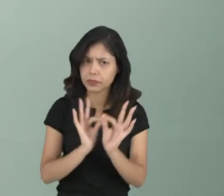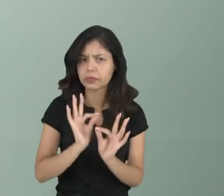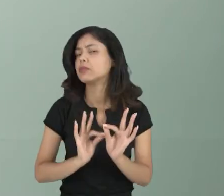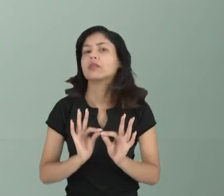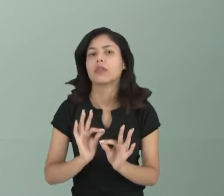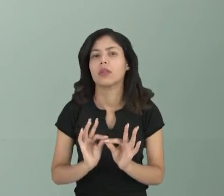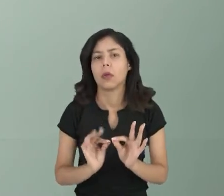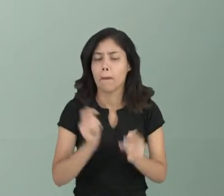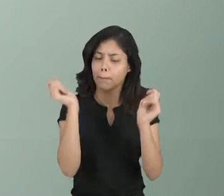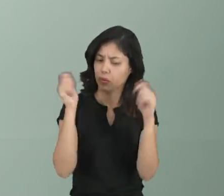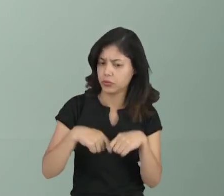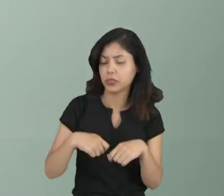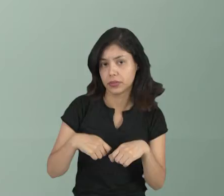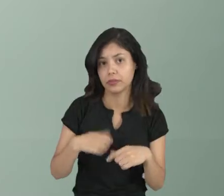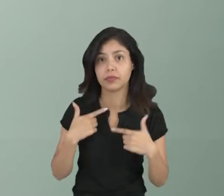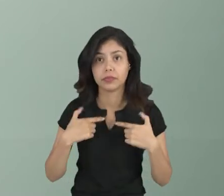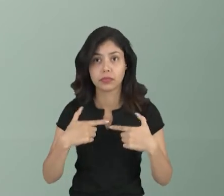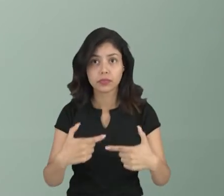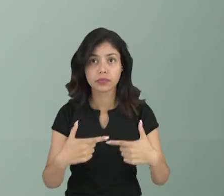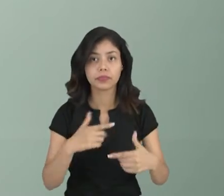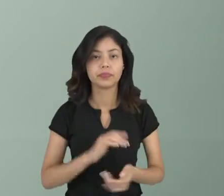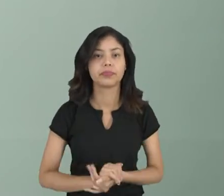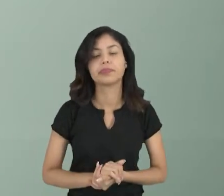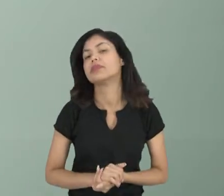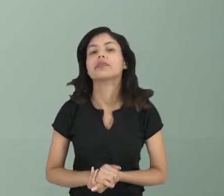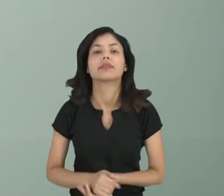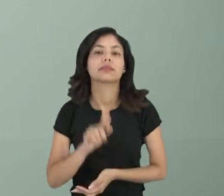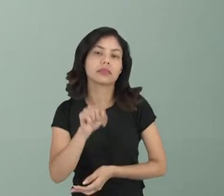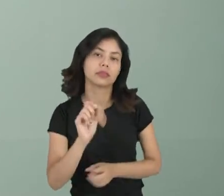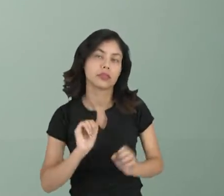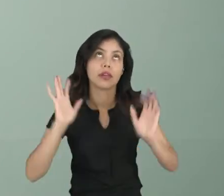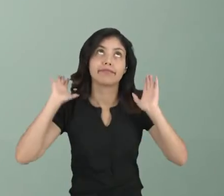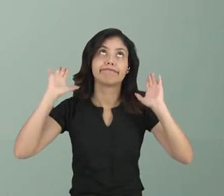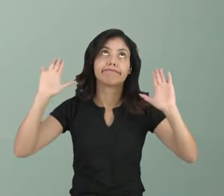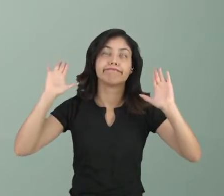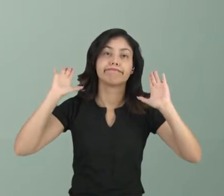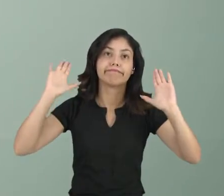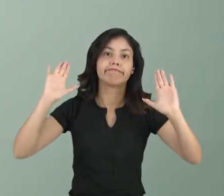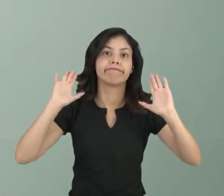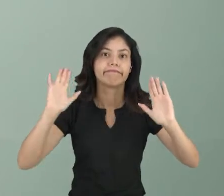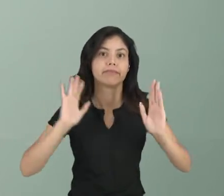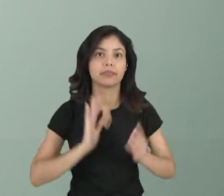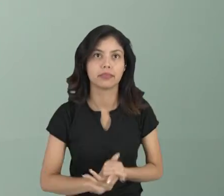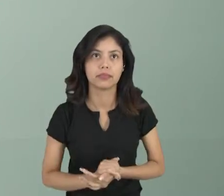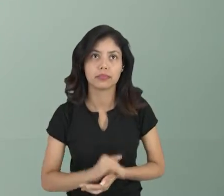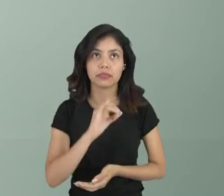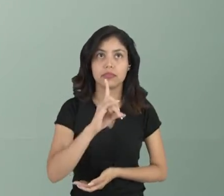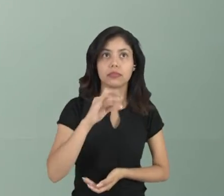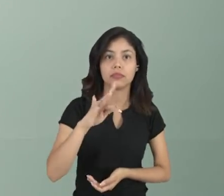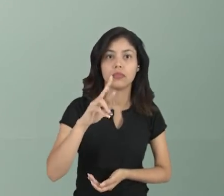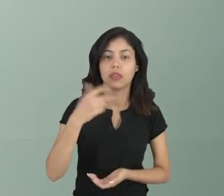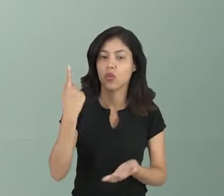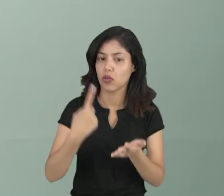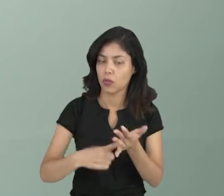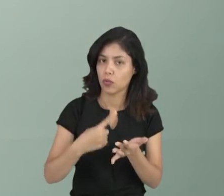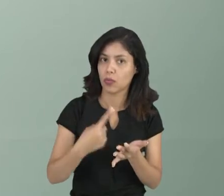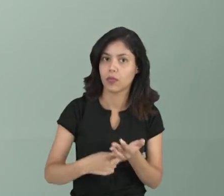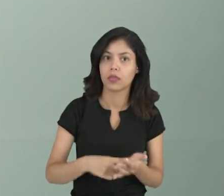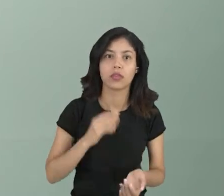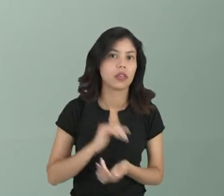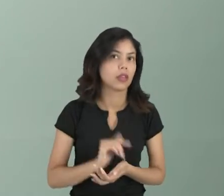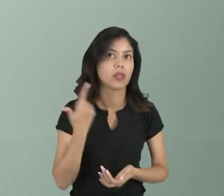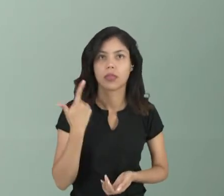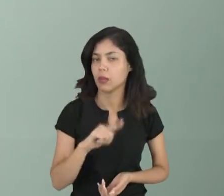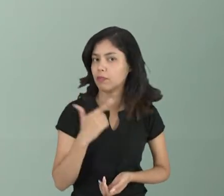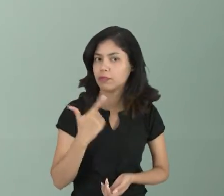uma possível guerra, né? Que aí, graças a Deus, né, por conta da diplomacia, dos acordos, a gente não